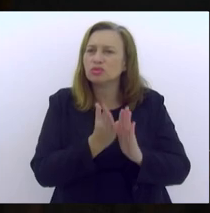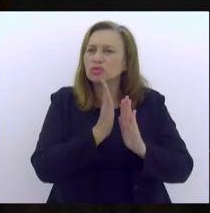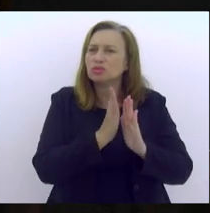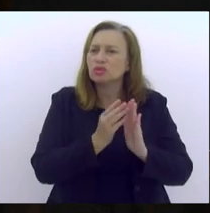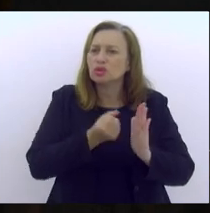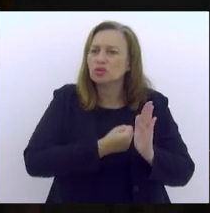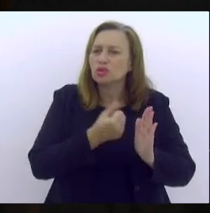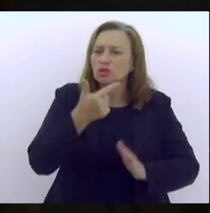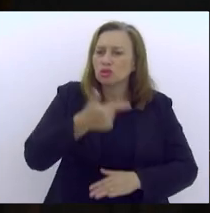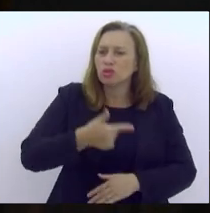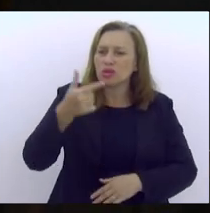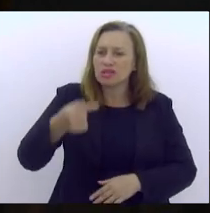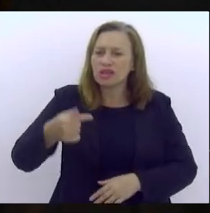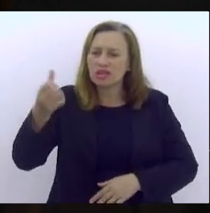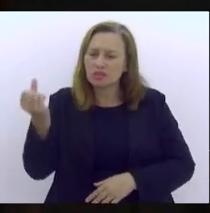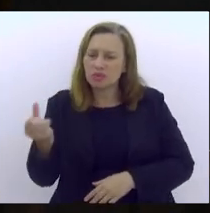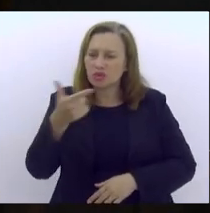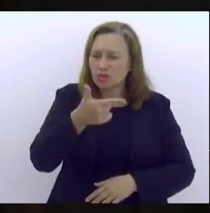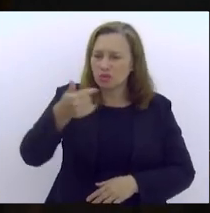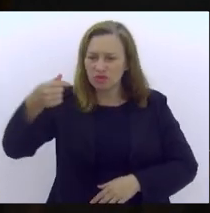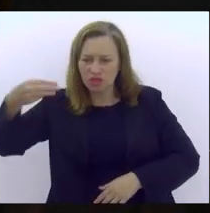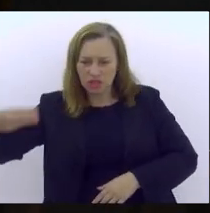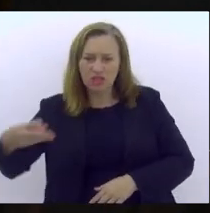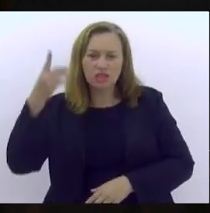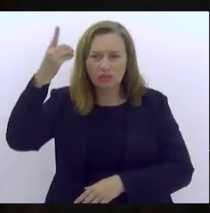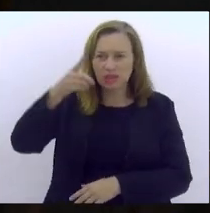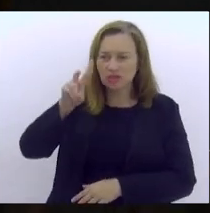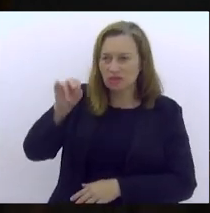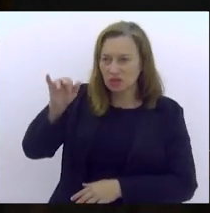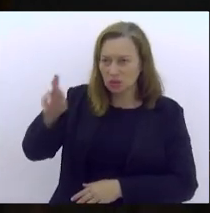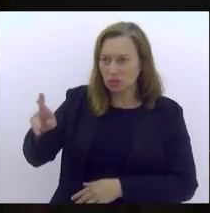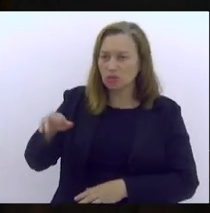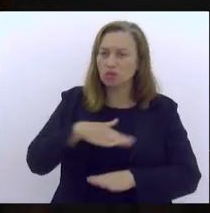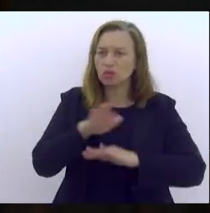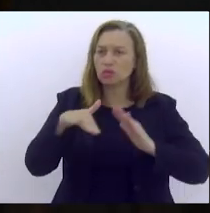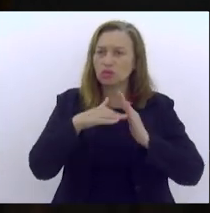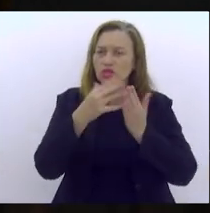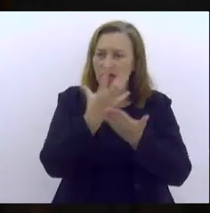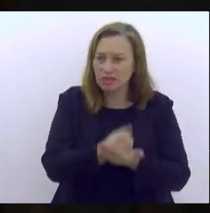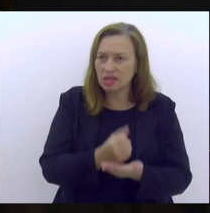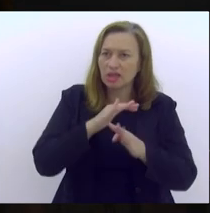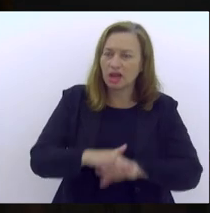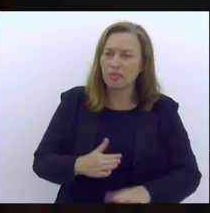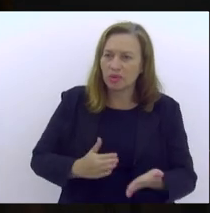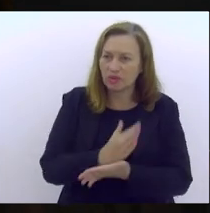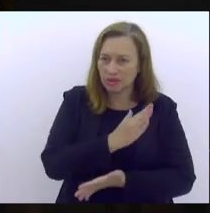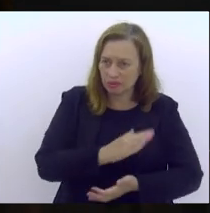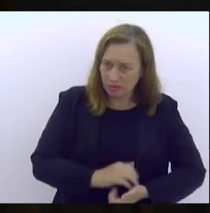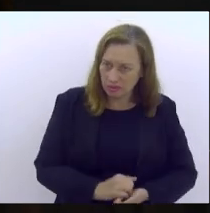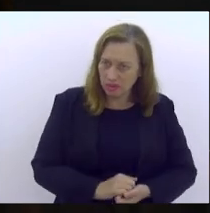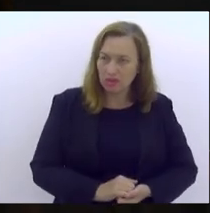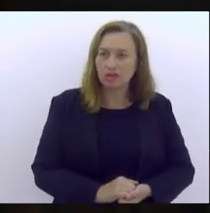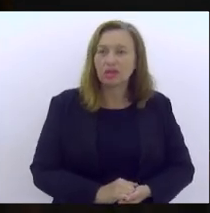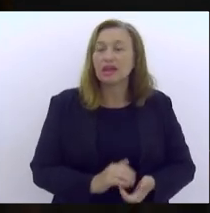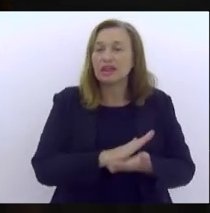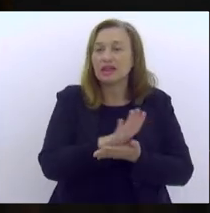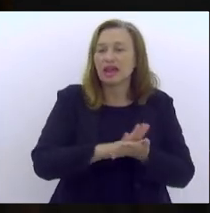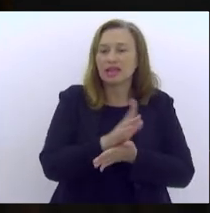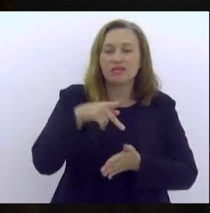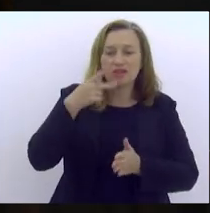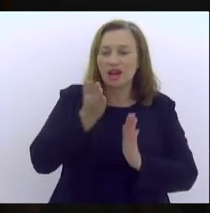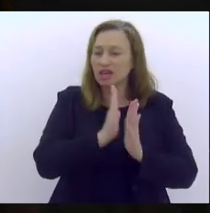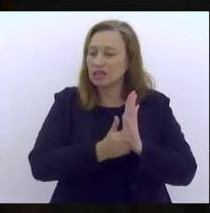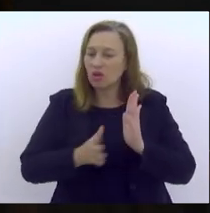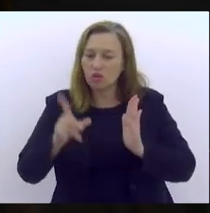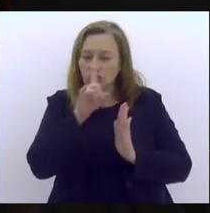de número 276/2023, deputado Vitor Júnior. Senhores que aprovam, permaneçam como estão, aprovado. Nada mais